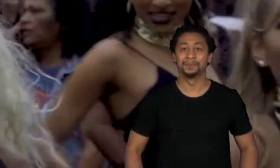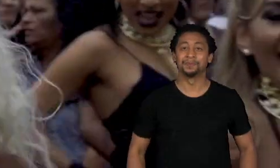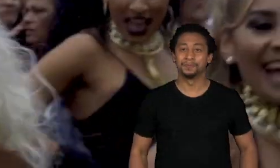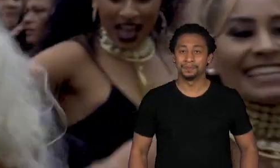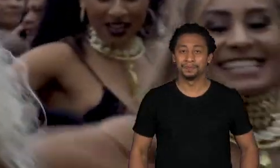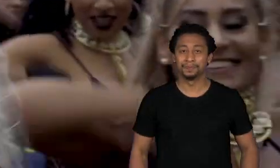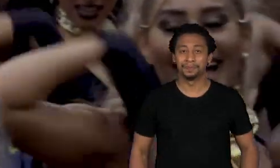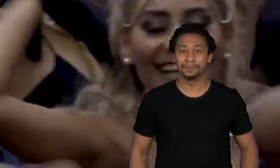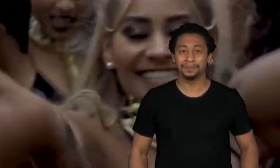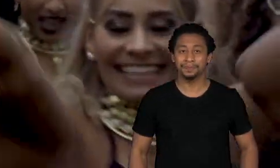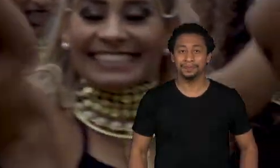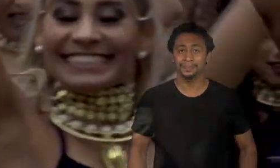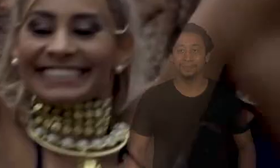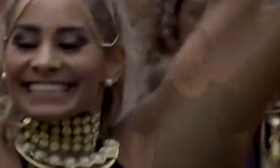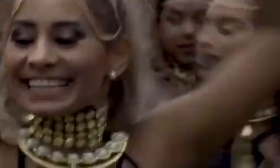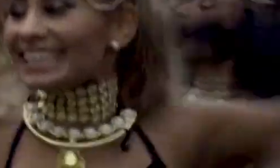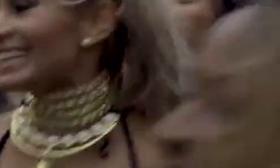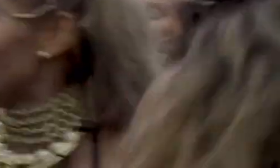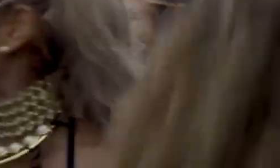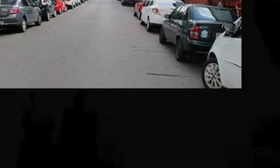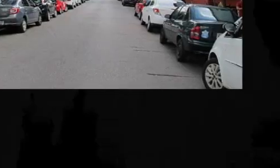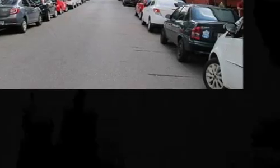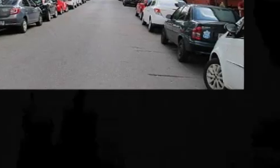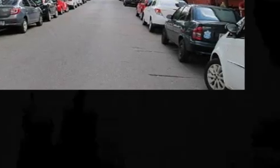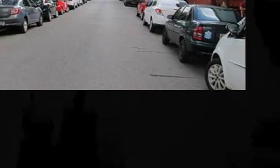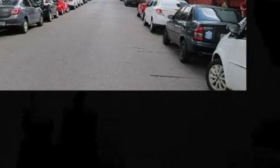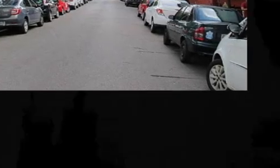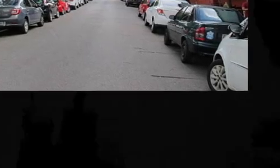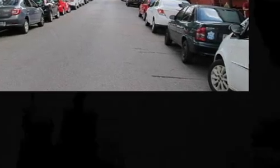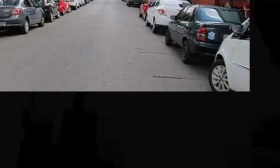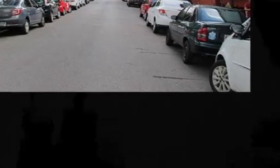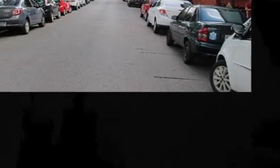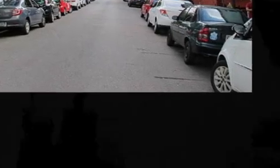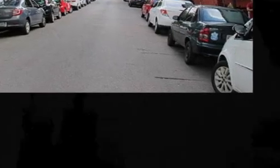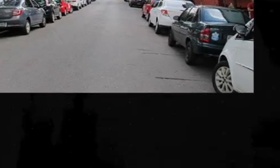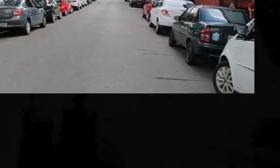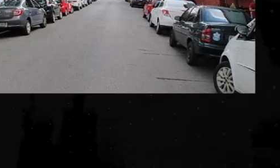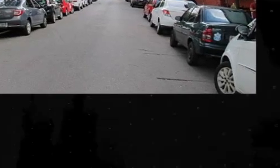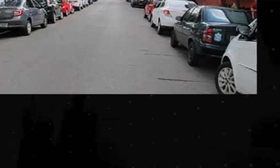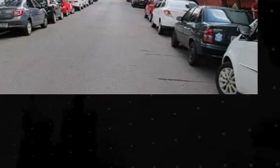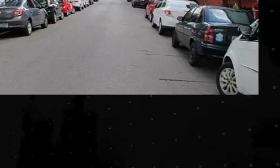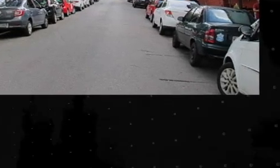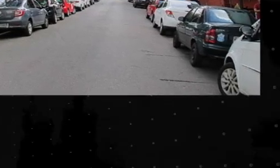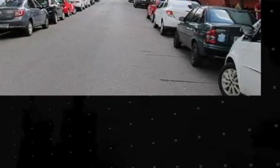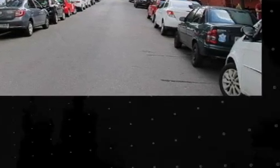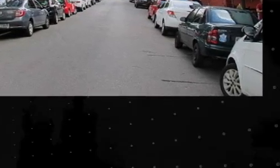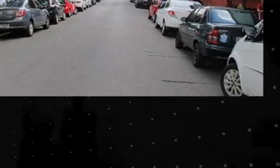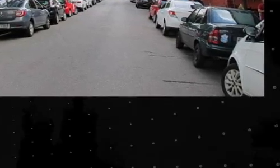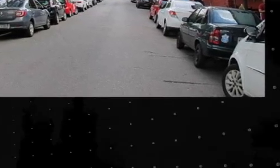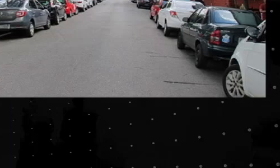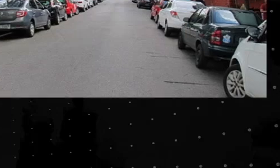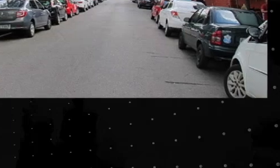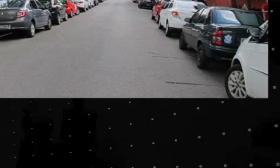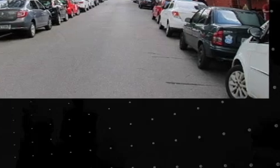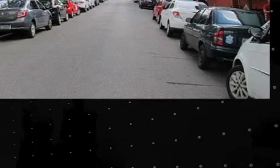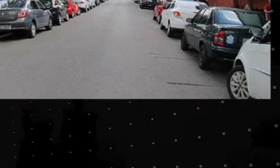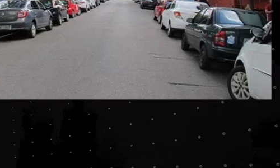mais poeira, asfalto hoje cobriu o nosso chão.